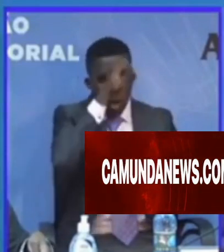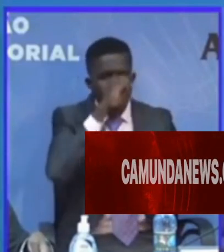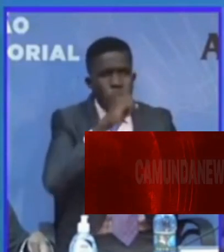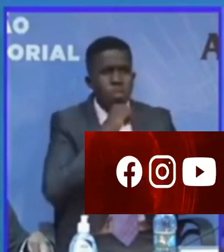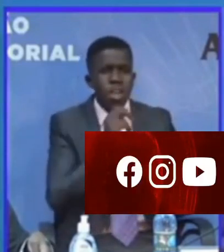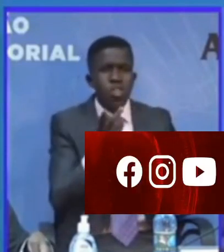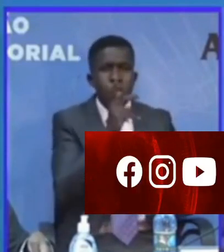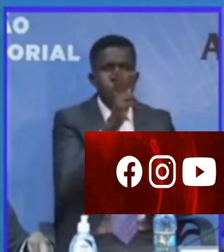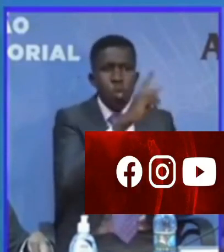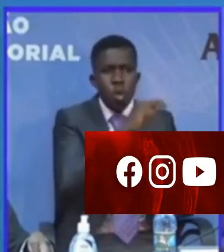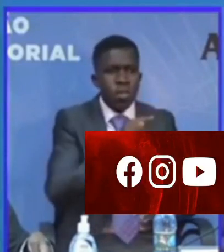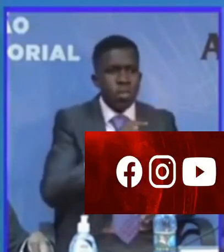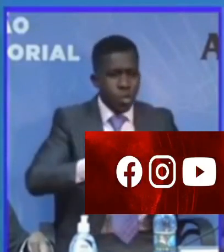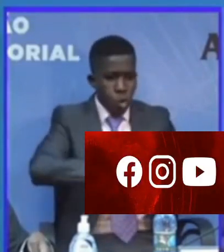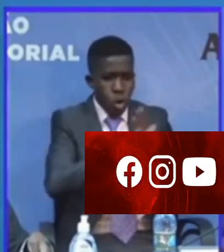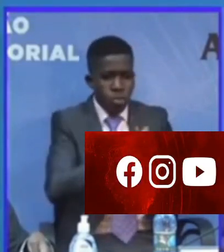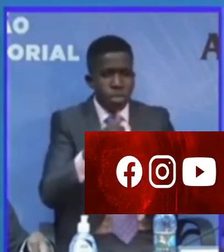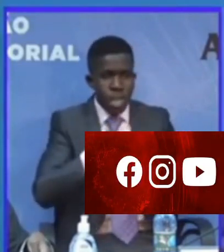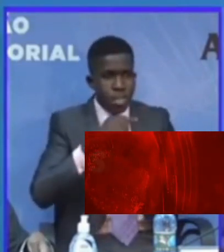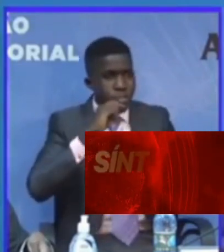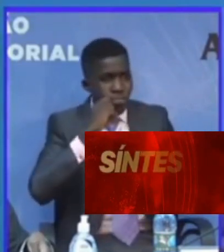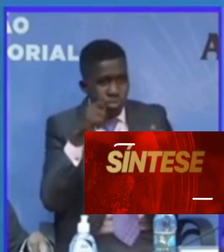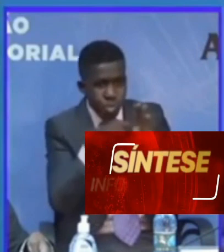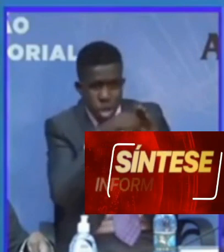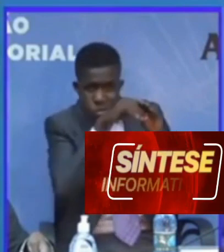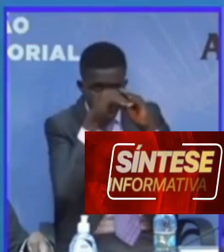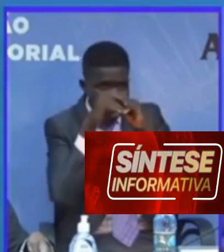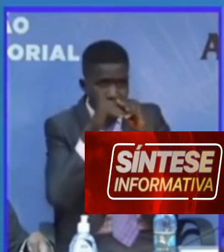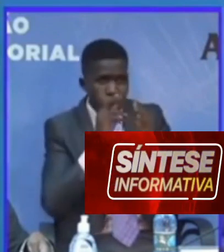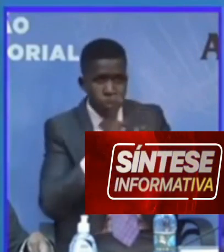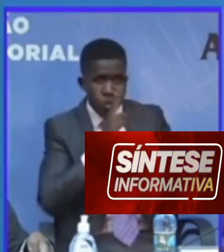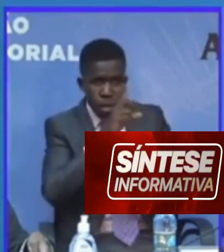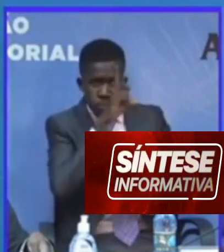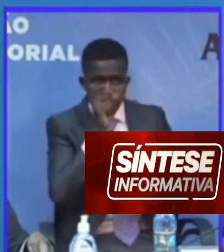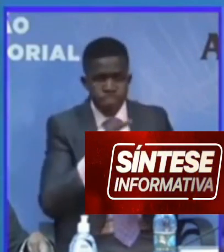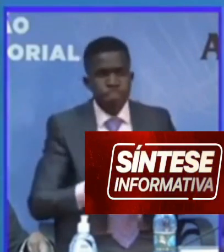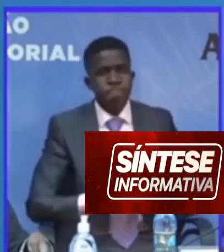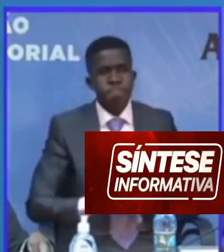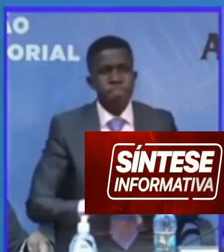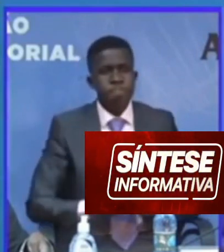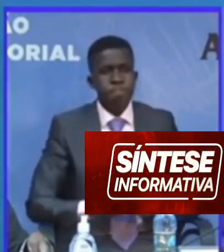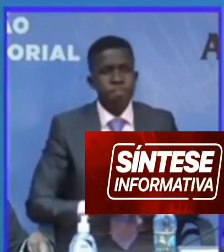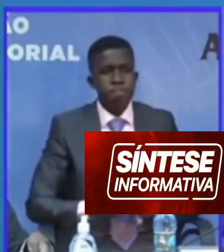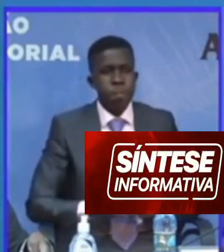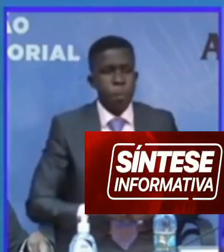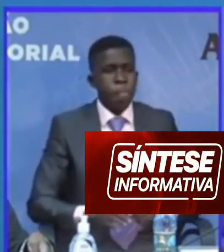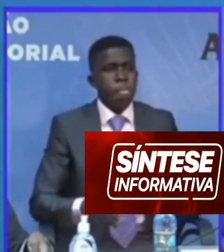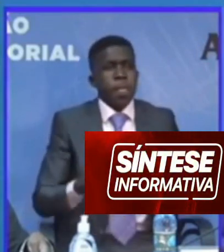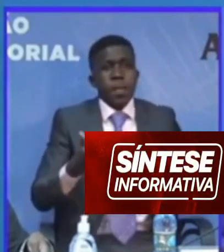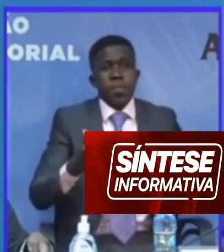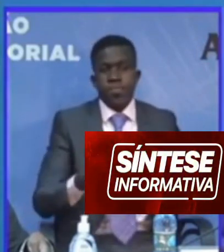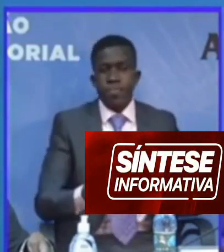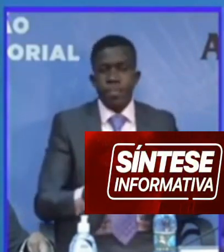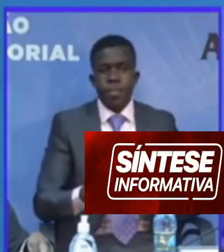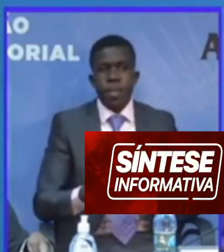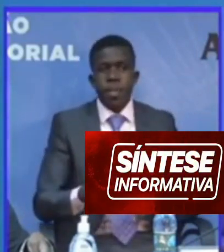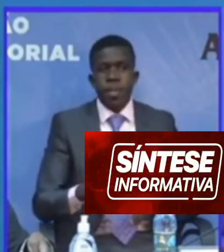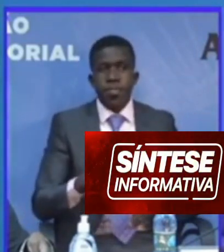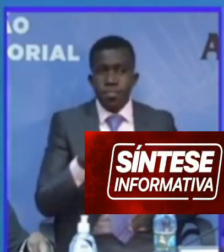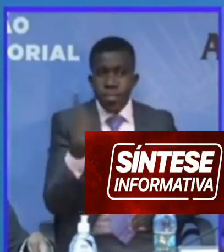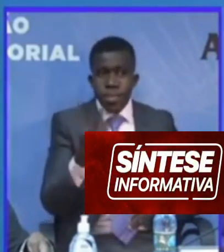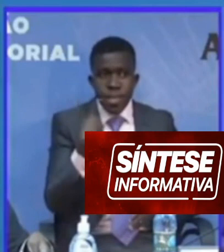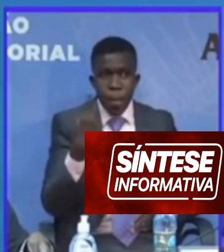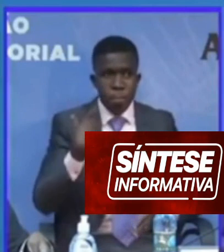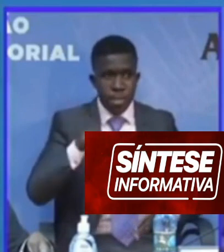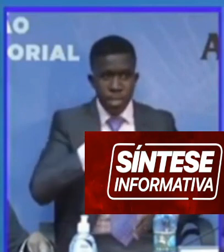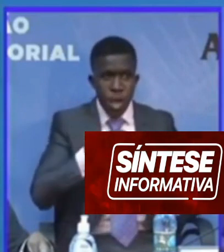estão internados. Nós já temos estado aqui a partilhar com os senhores jornalistas e é por isso